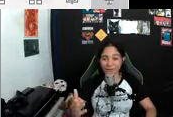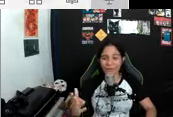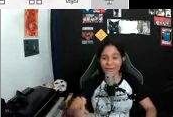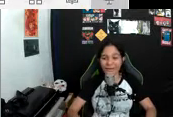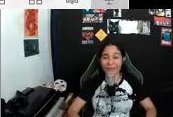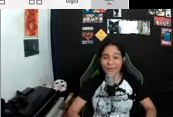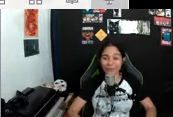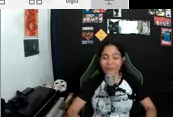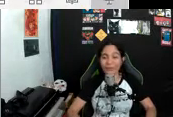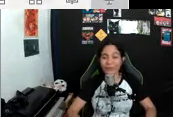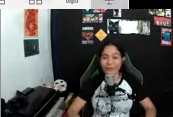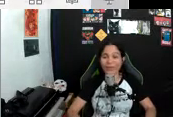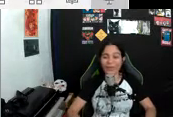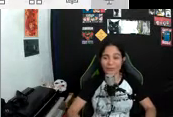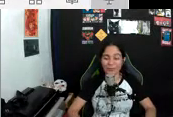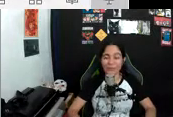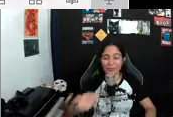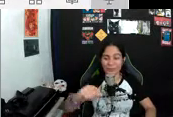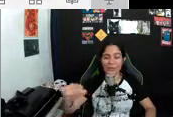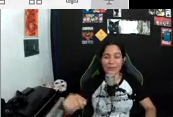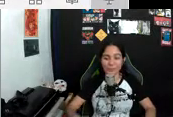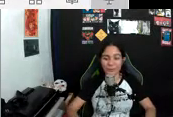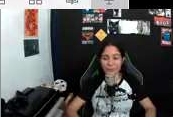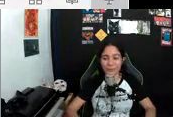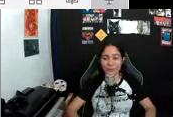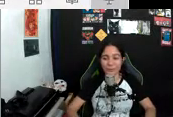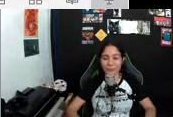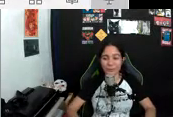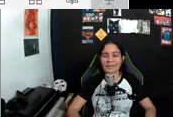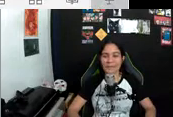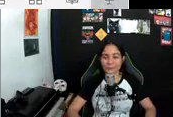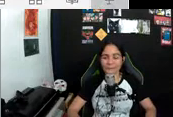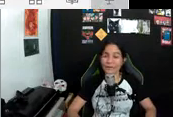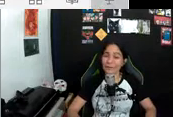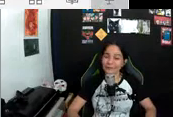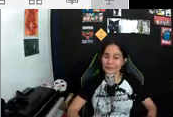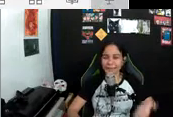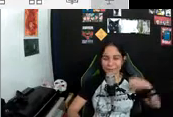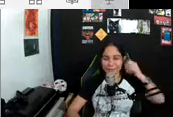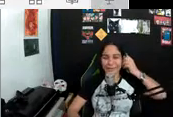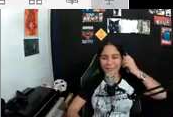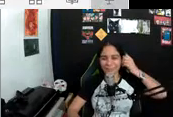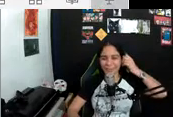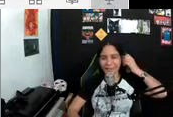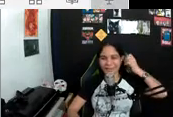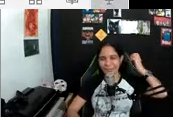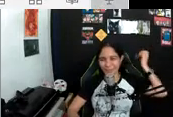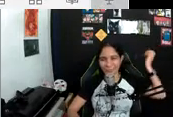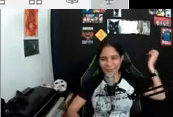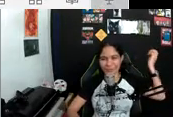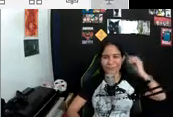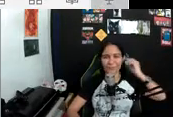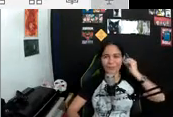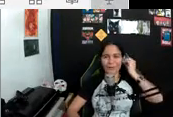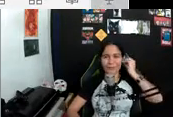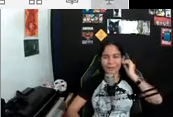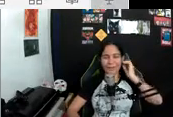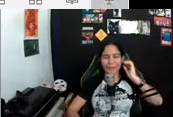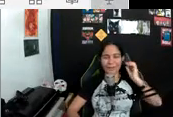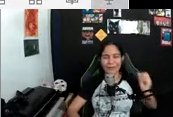Não só médicos, né? Enfermeiros também, quando for anotar os prontuários, tem uns alunos aí que eu tenho até pena de quando for